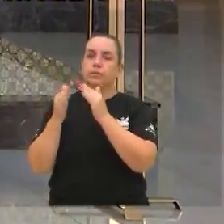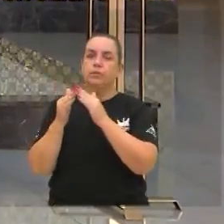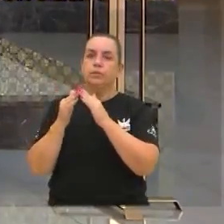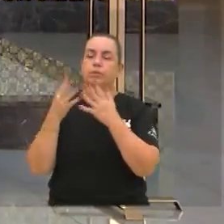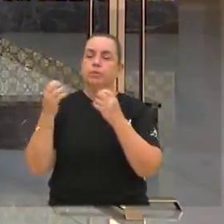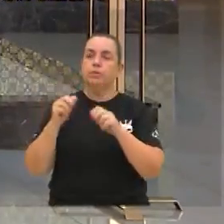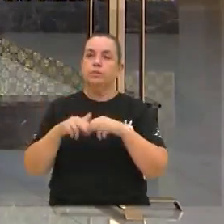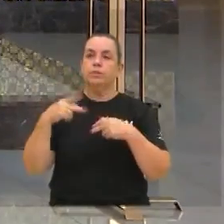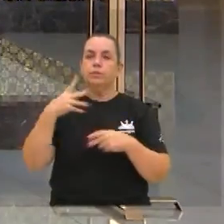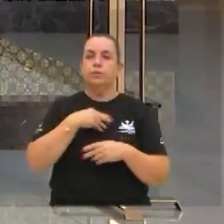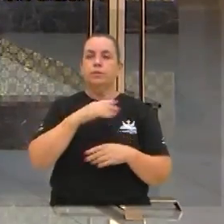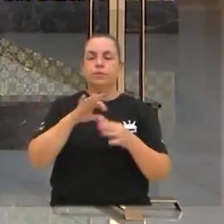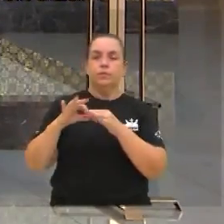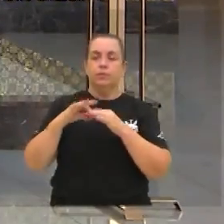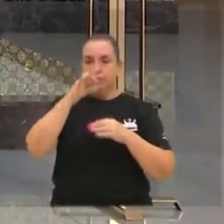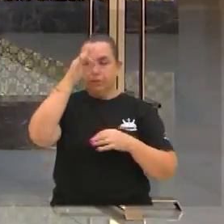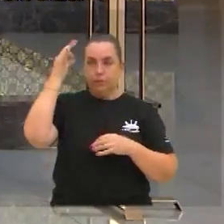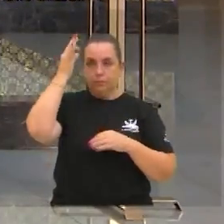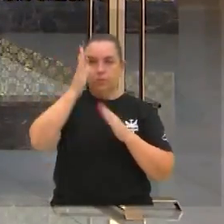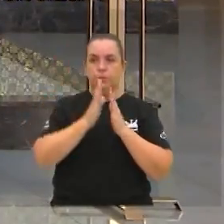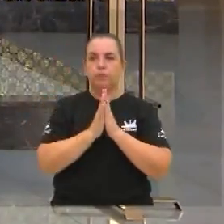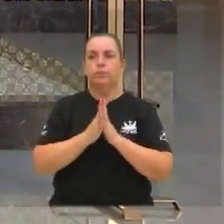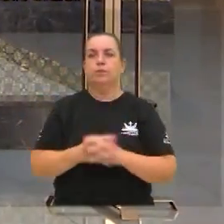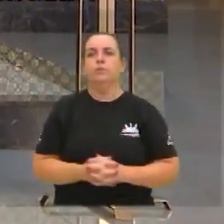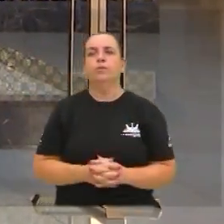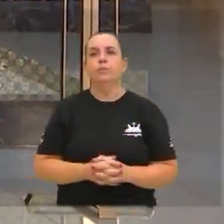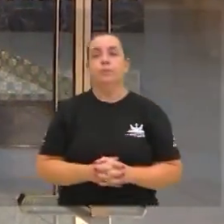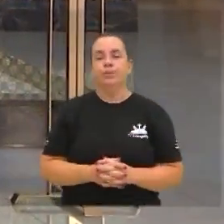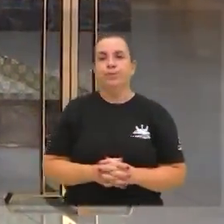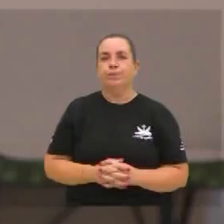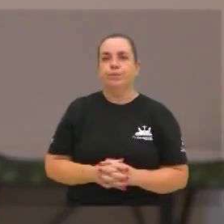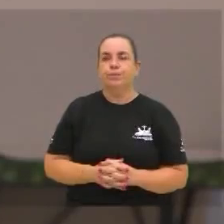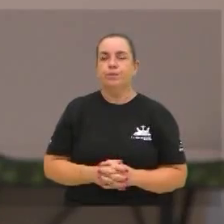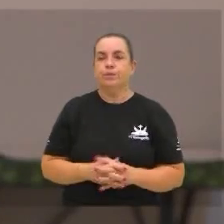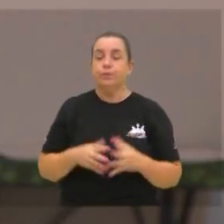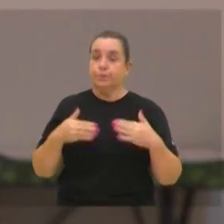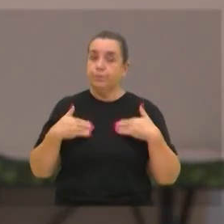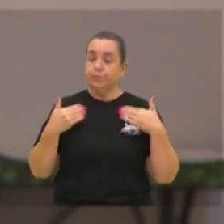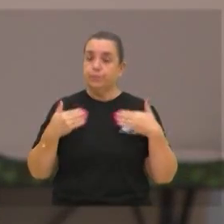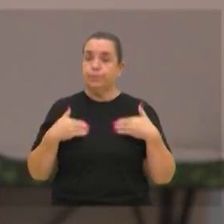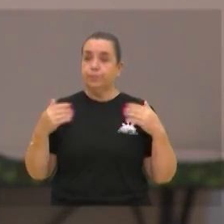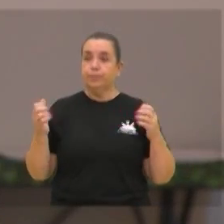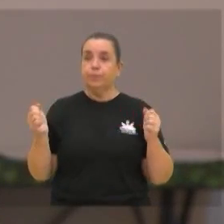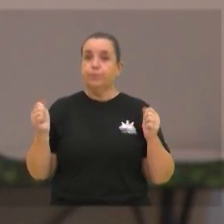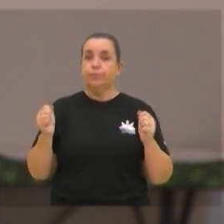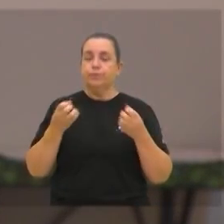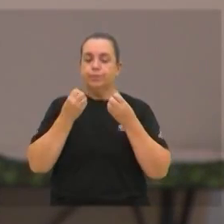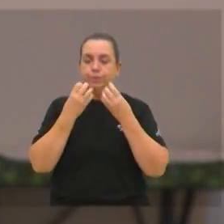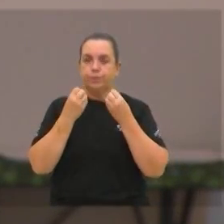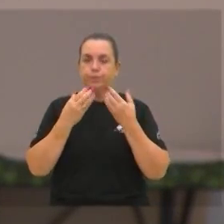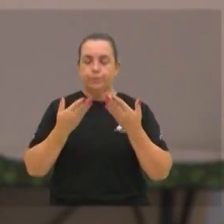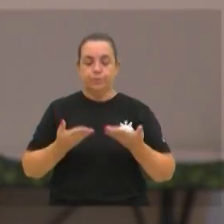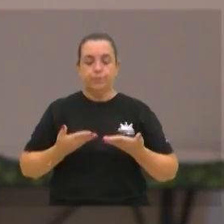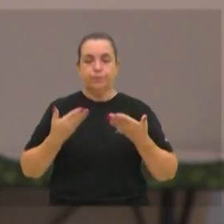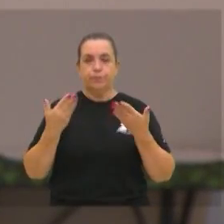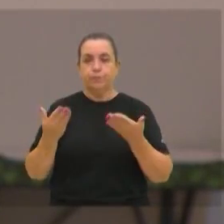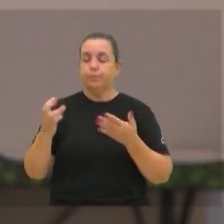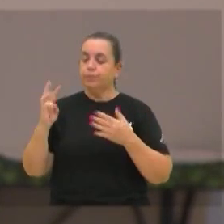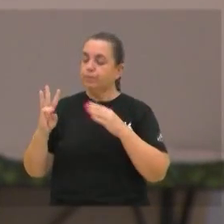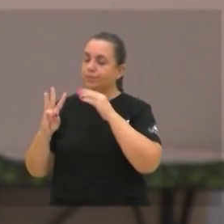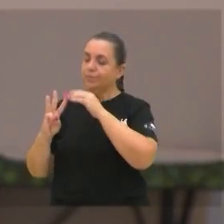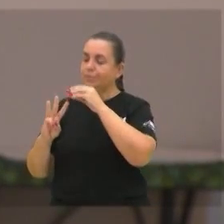teu Filho no Espírito Santo. Amém. Amém. Com a alegria e a generosidade dos